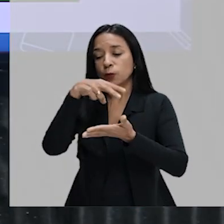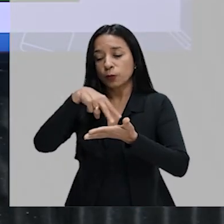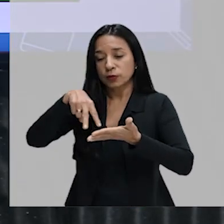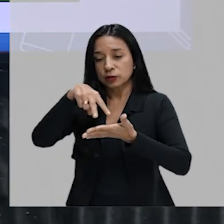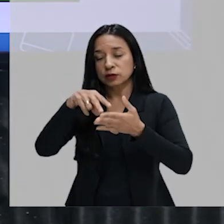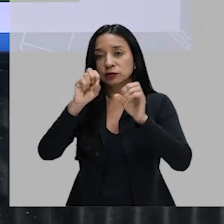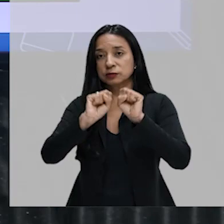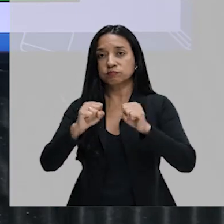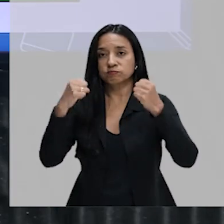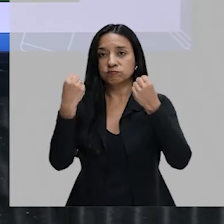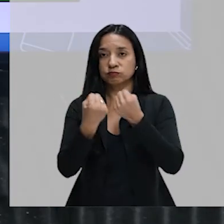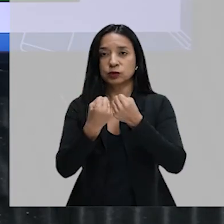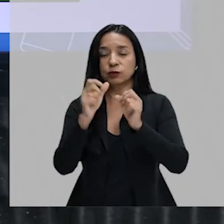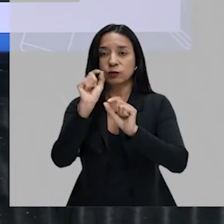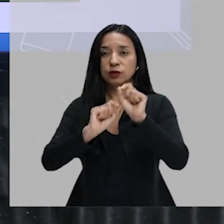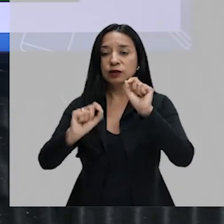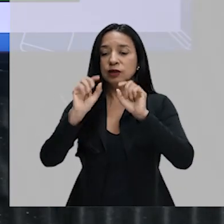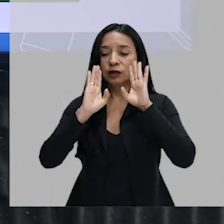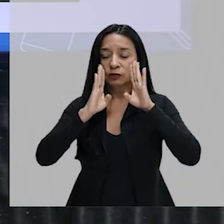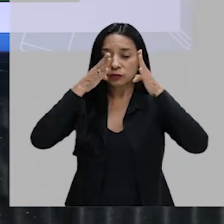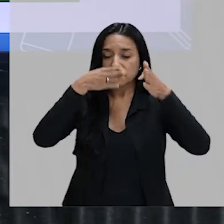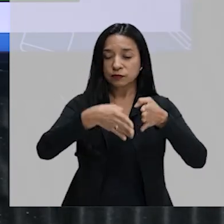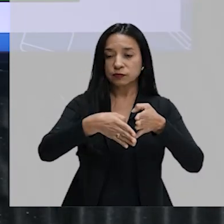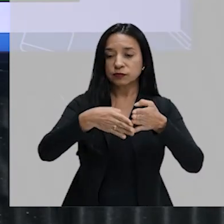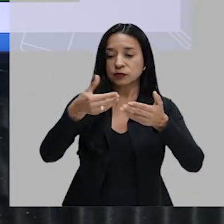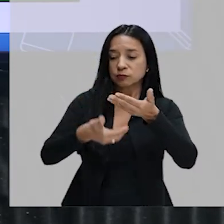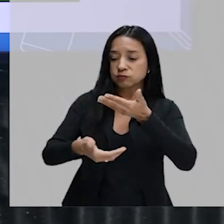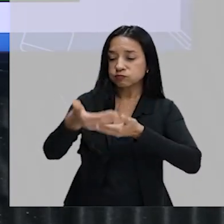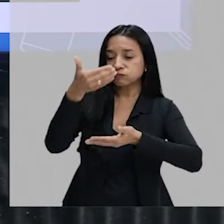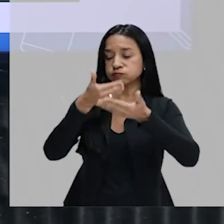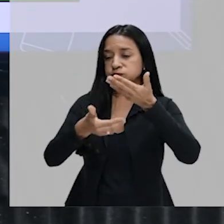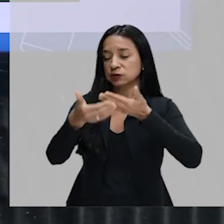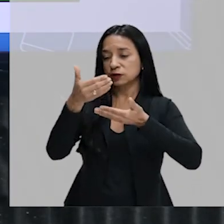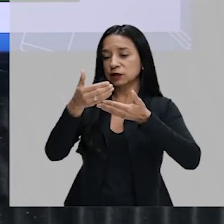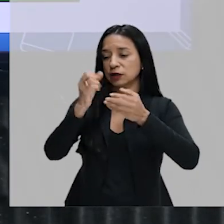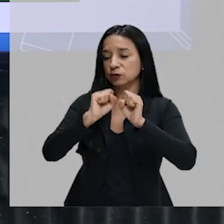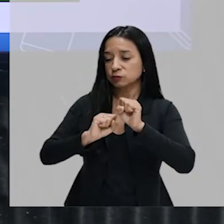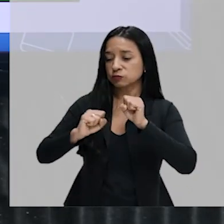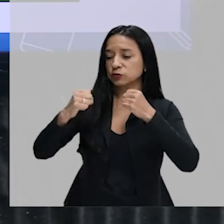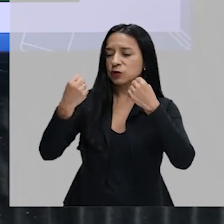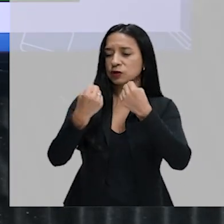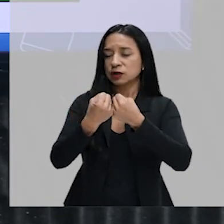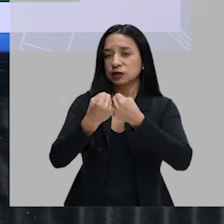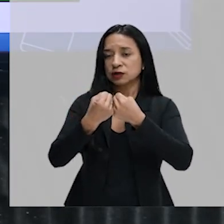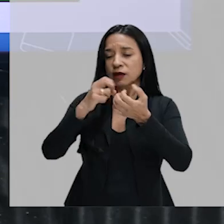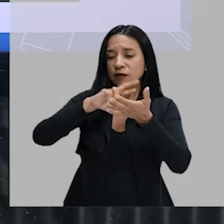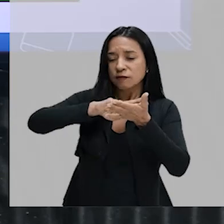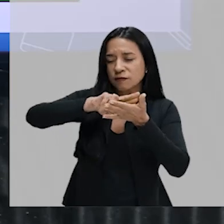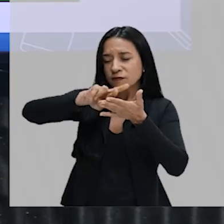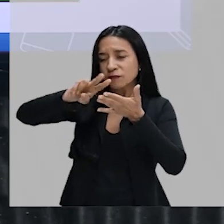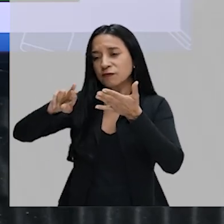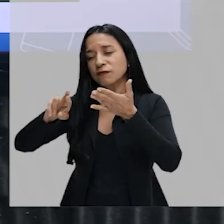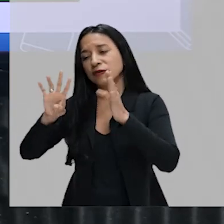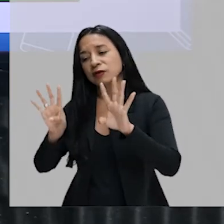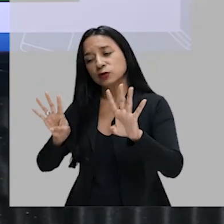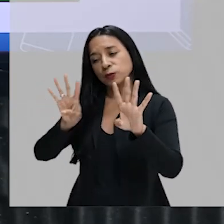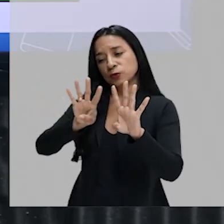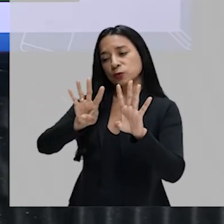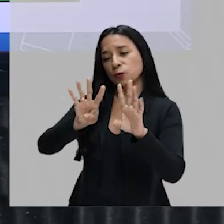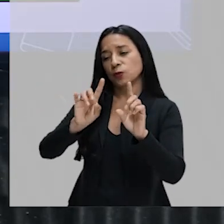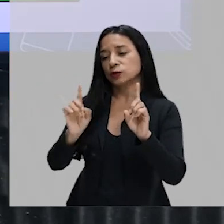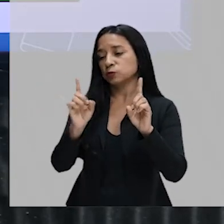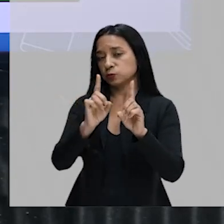a classificação da dança. Quando eu falei da dança para vocês, eu disse que a dança ela se classifica quanto à forma,